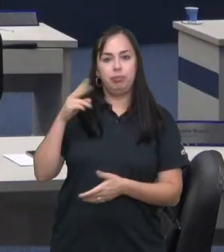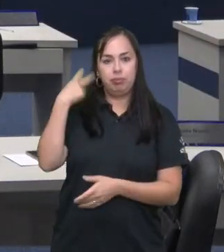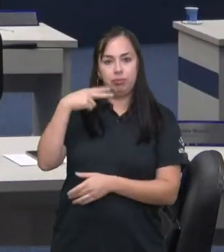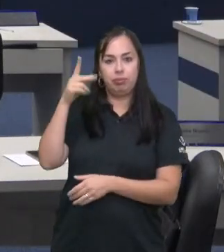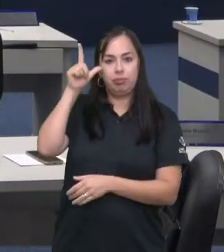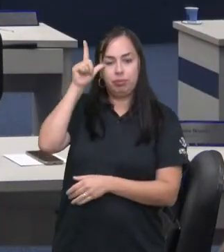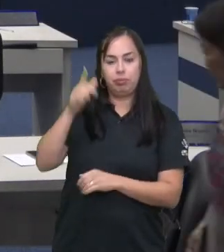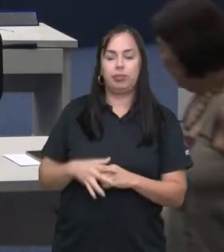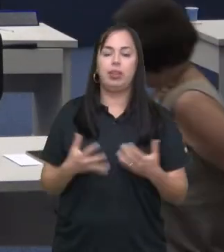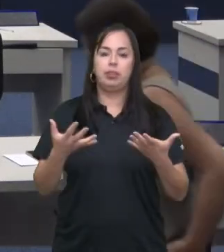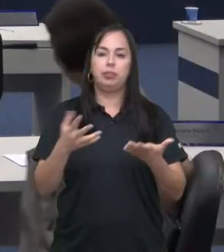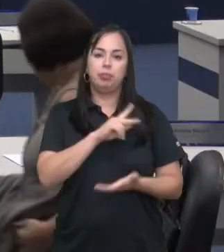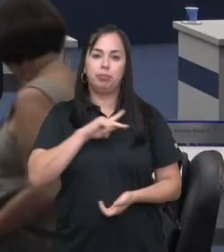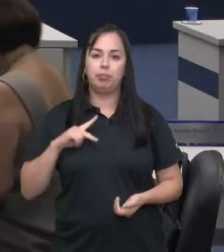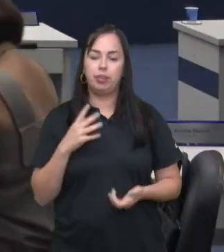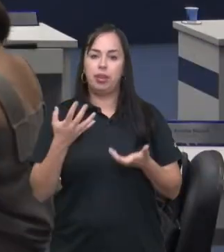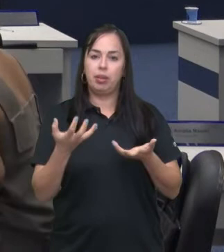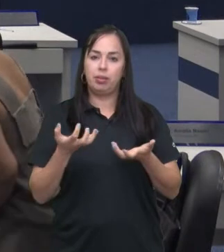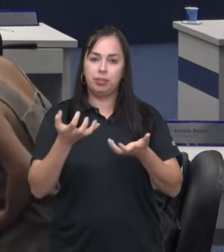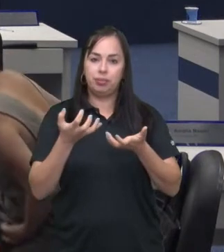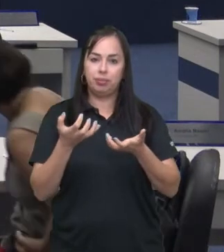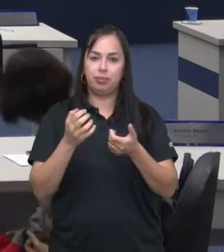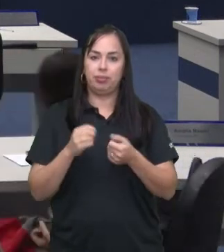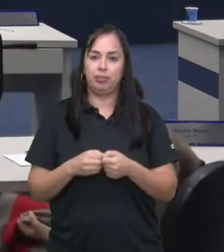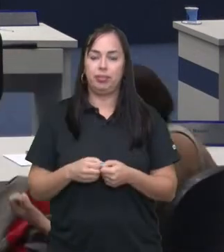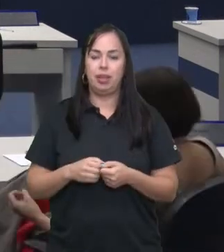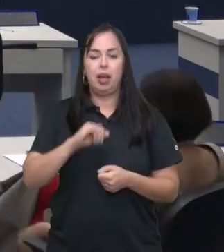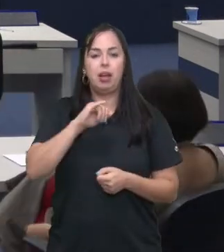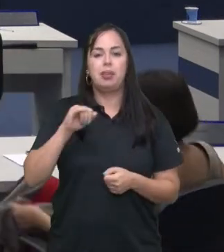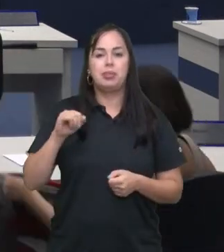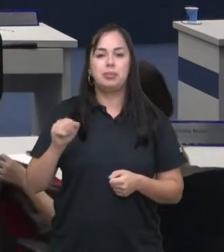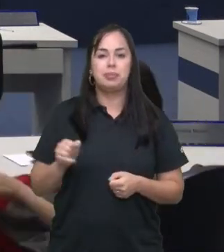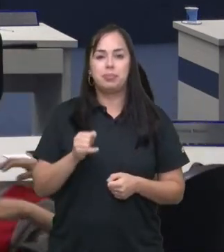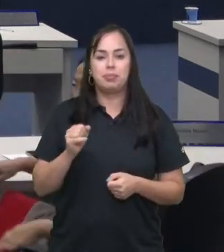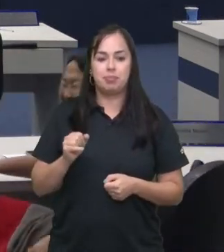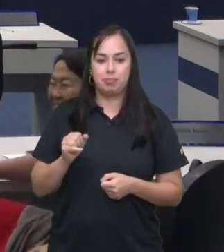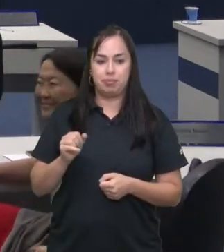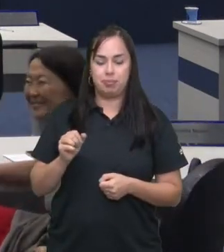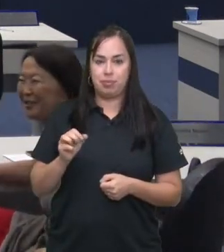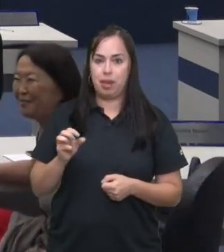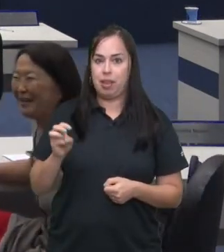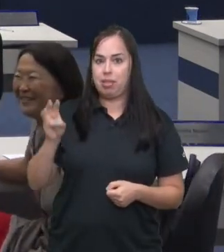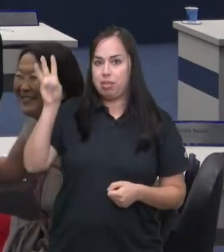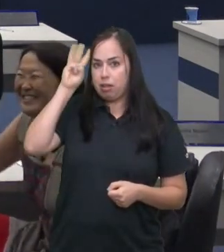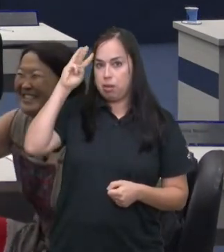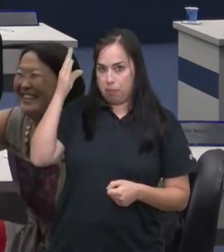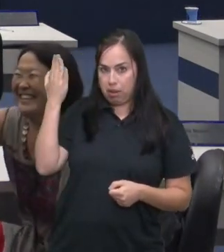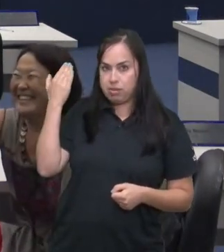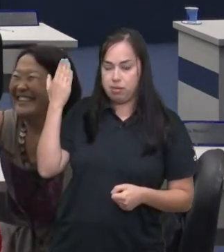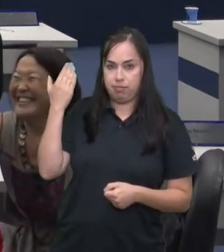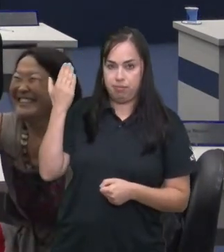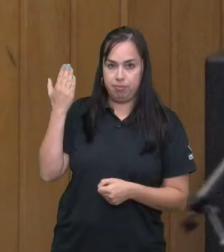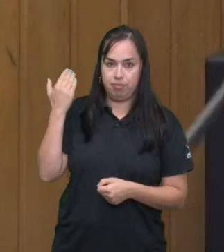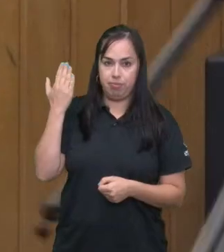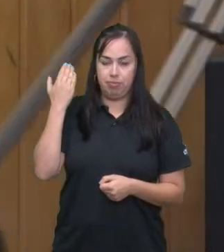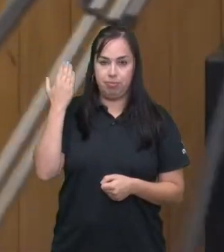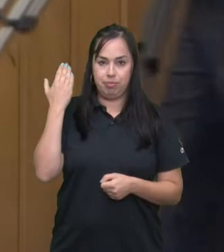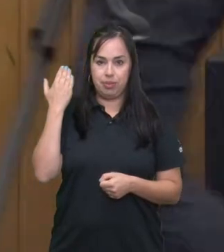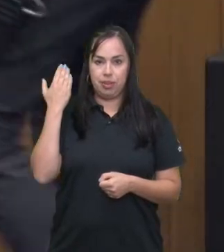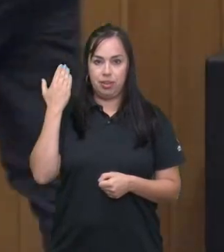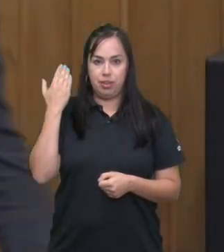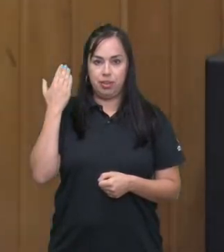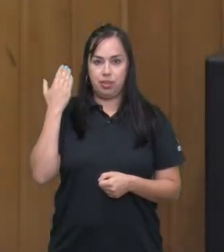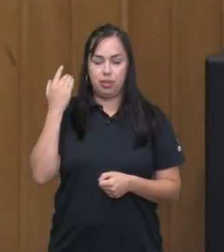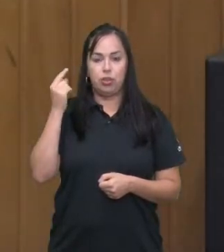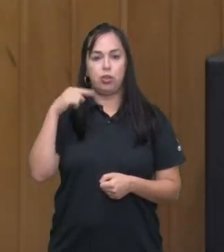Senhor presidente, eu quero aqui aproveitar. Na terça-feira passada, nós